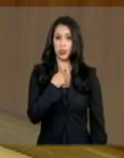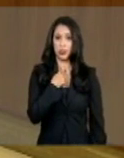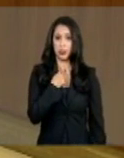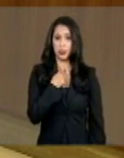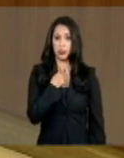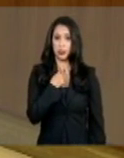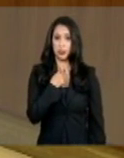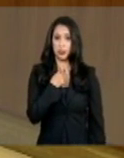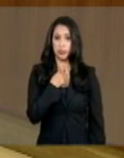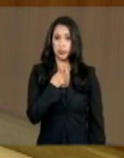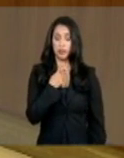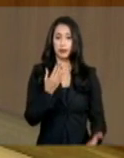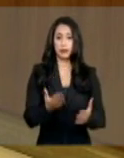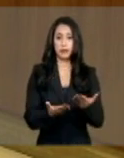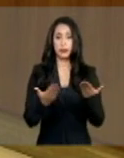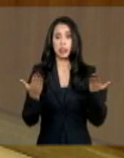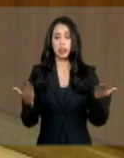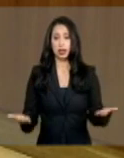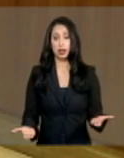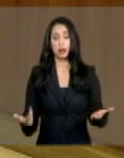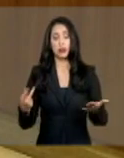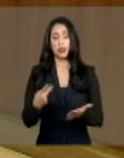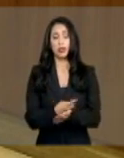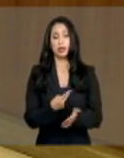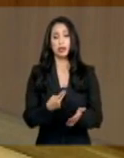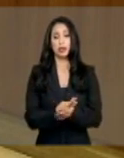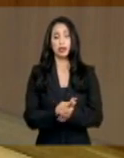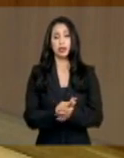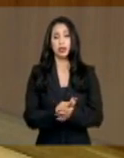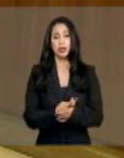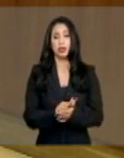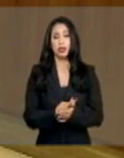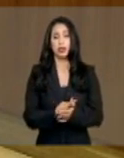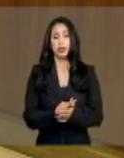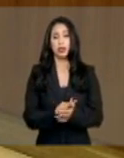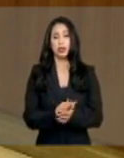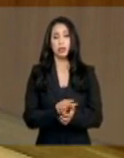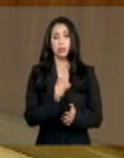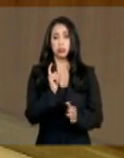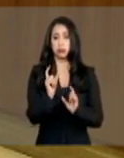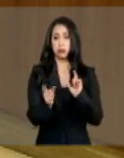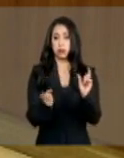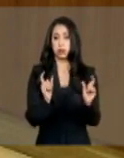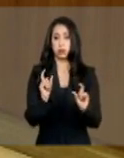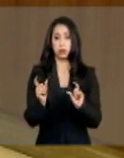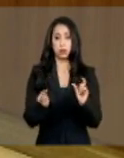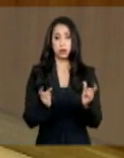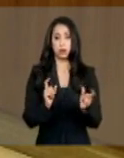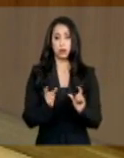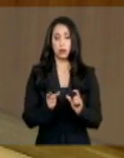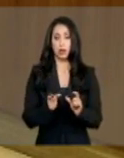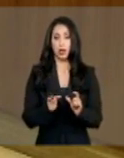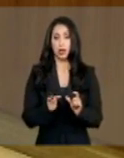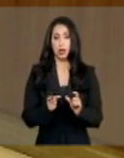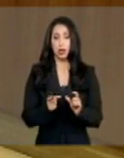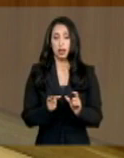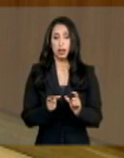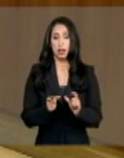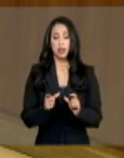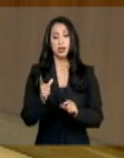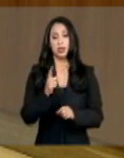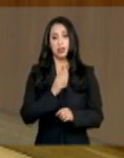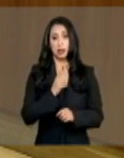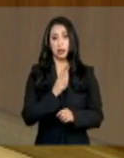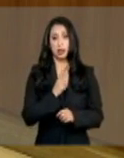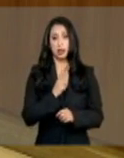daí o surgimento desse vocábulo que passou a ser